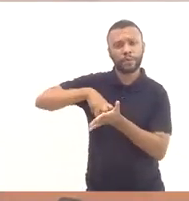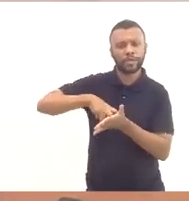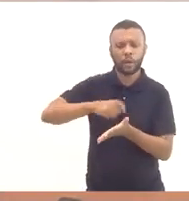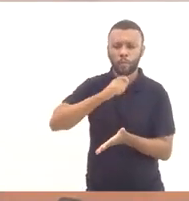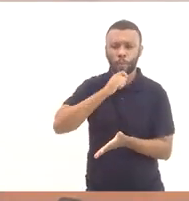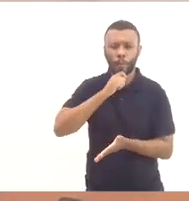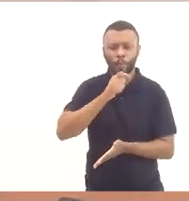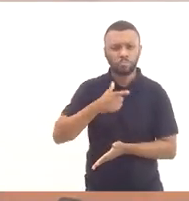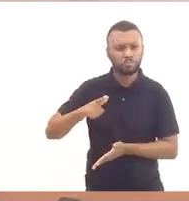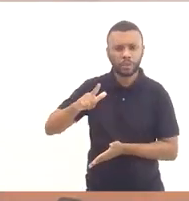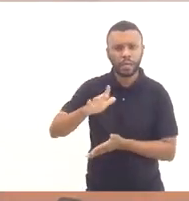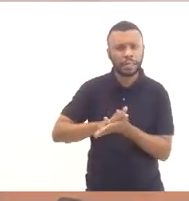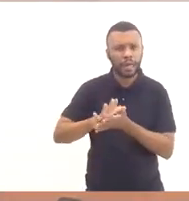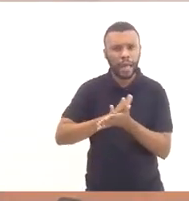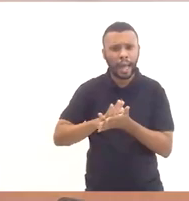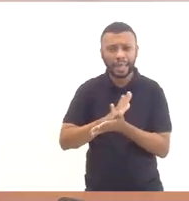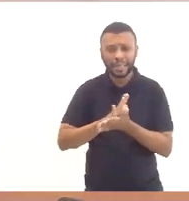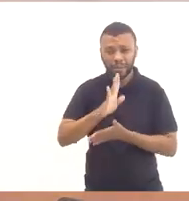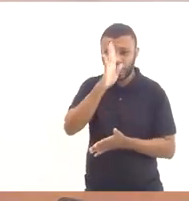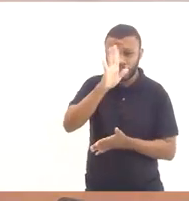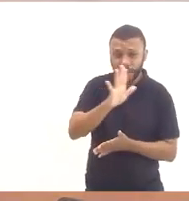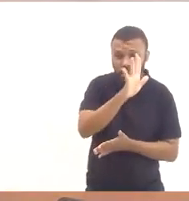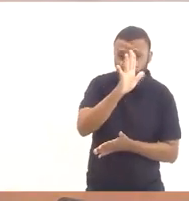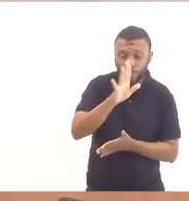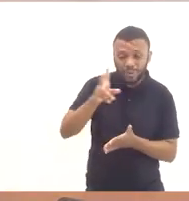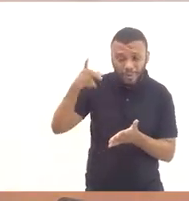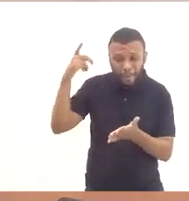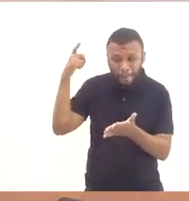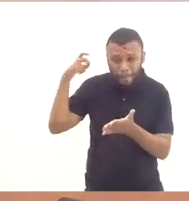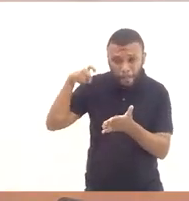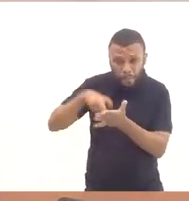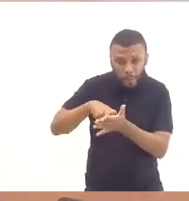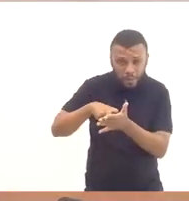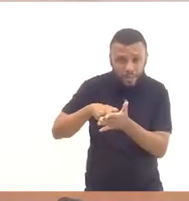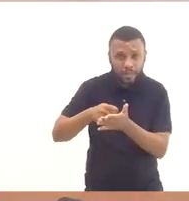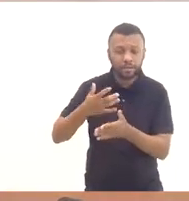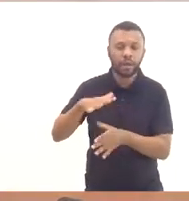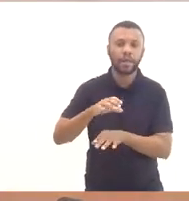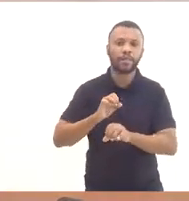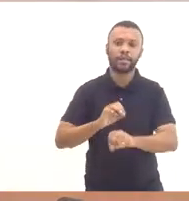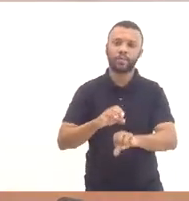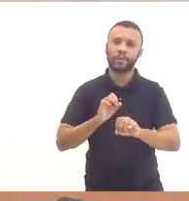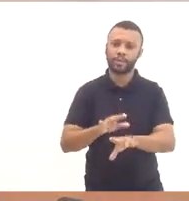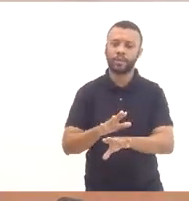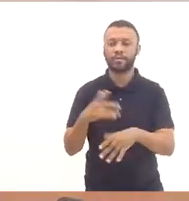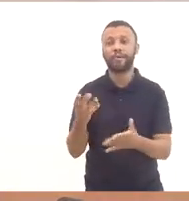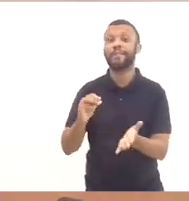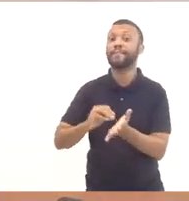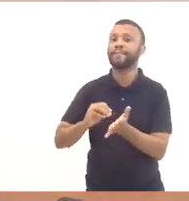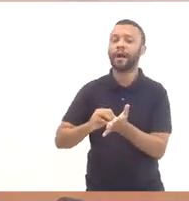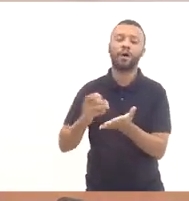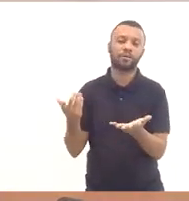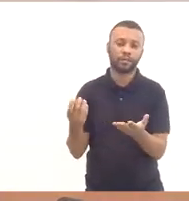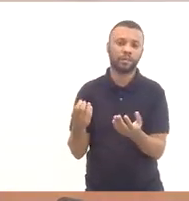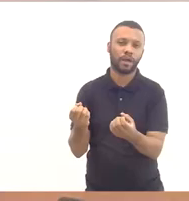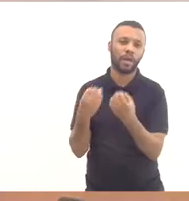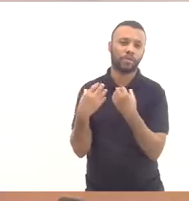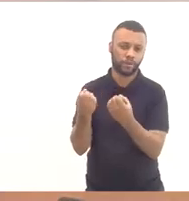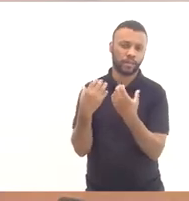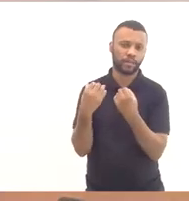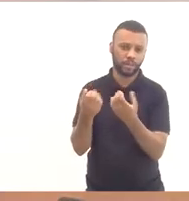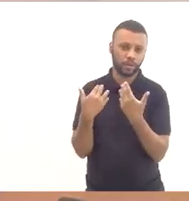tem nesse país não se pune com educação não somos um povo tão educado assim então nós precisamos